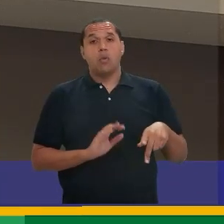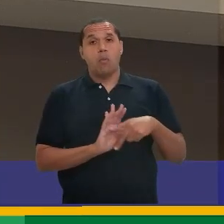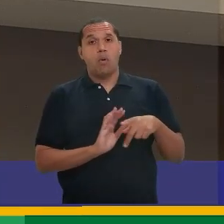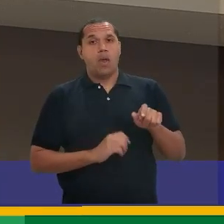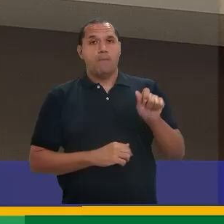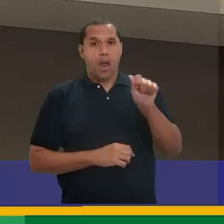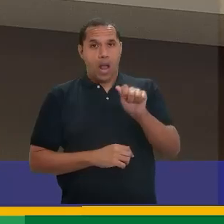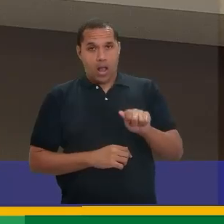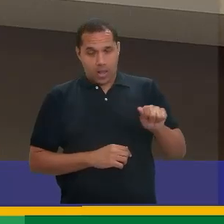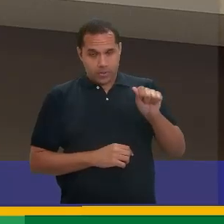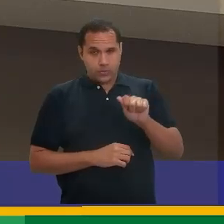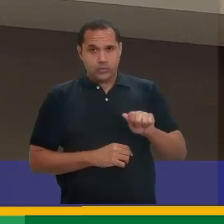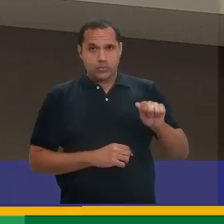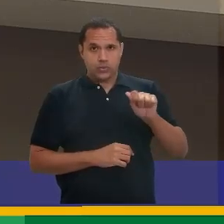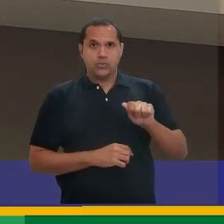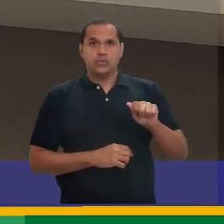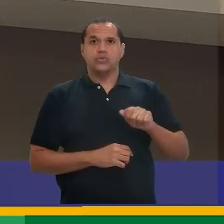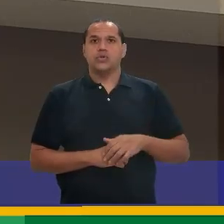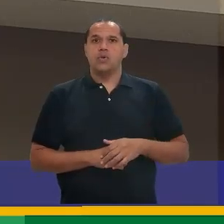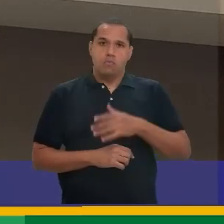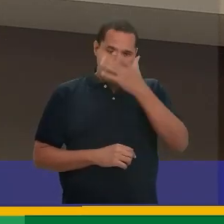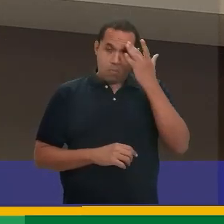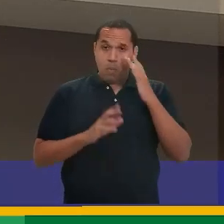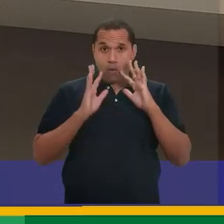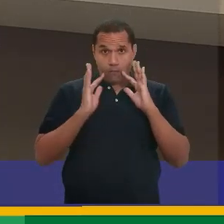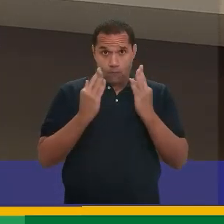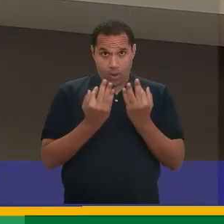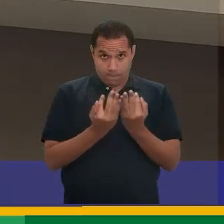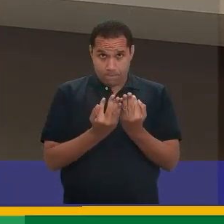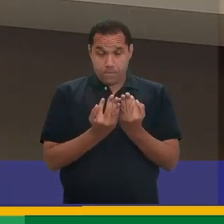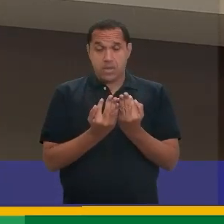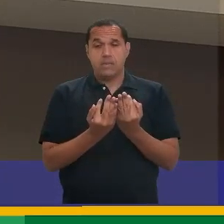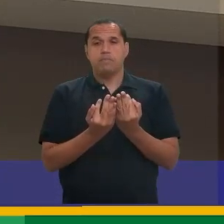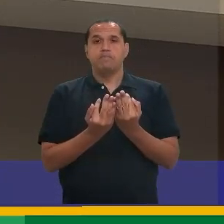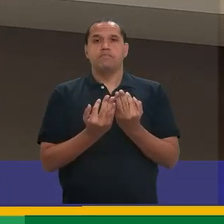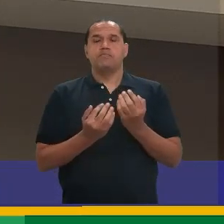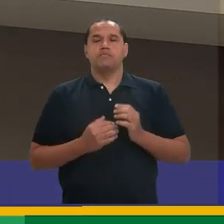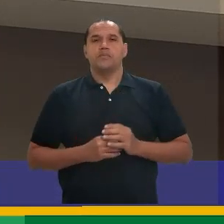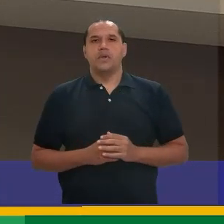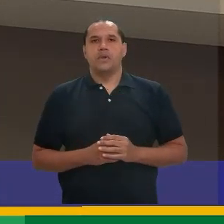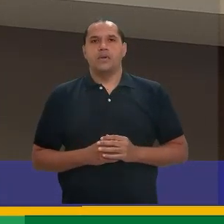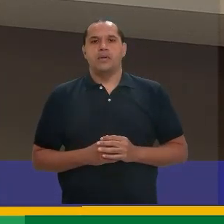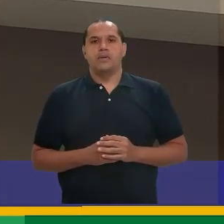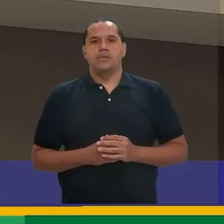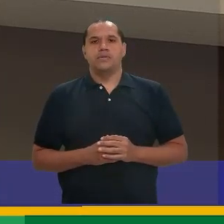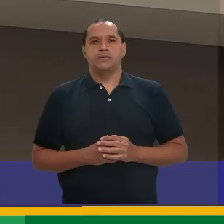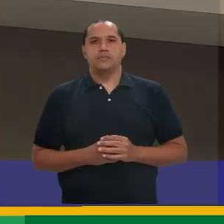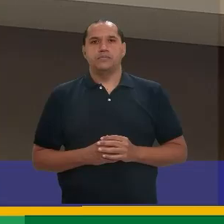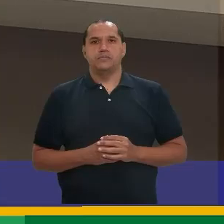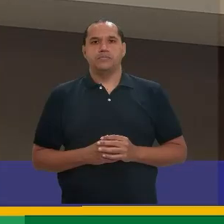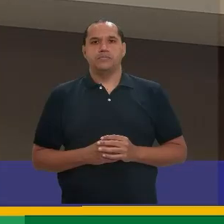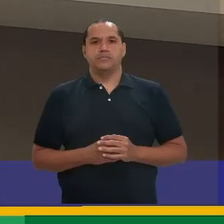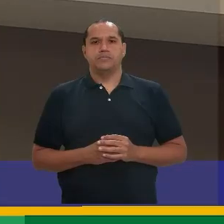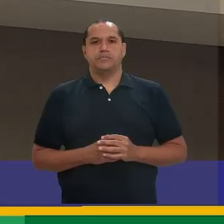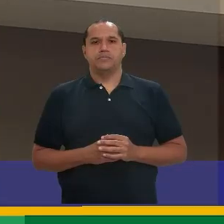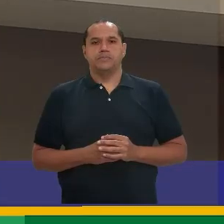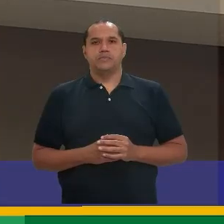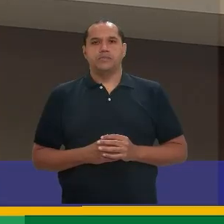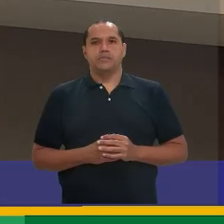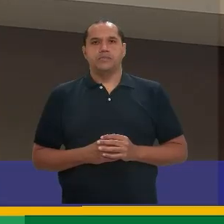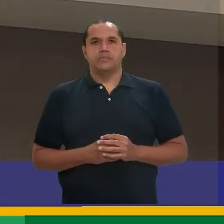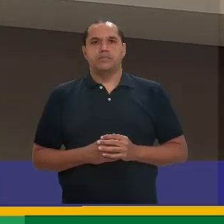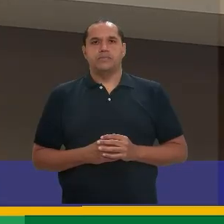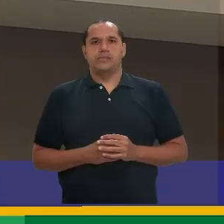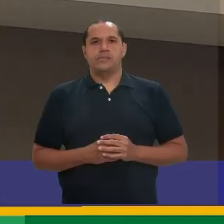de de parentes e pessoas que estão no regime né de